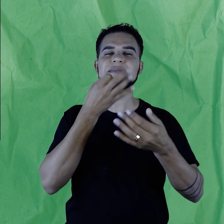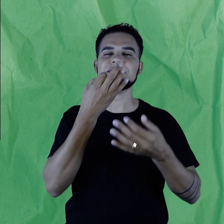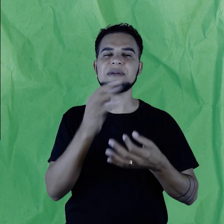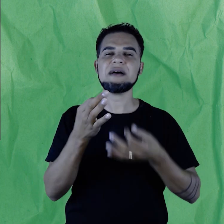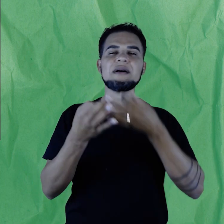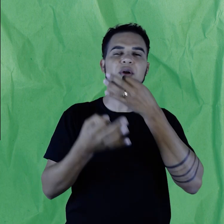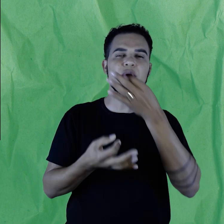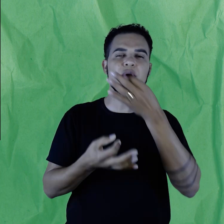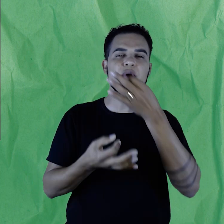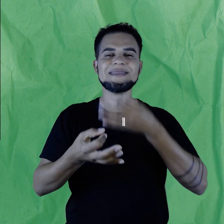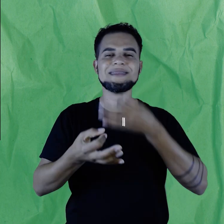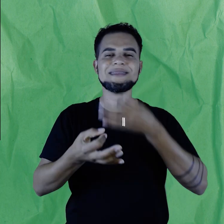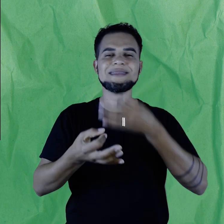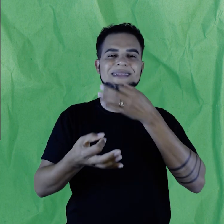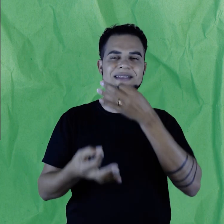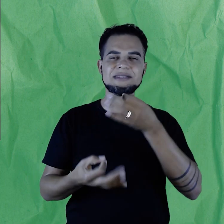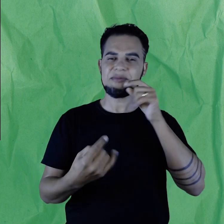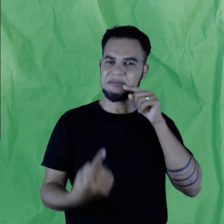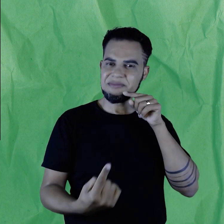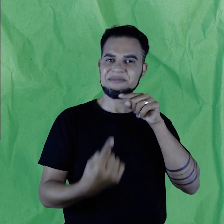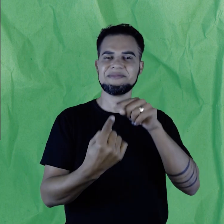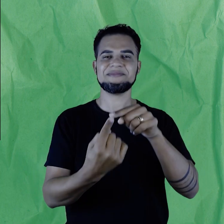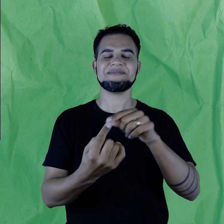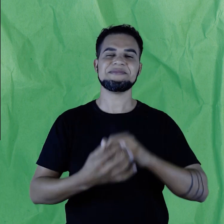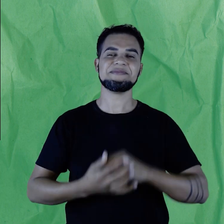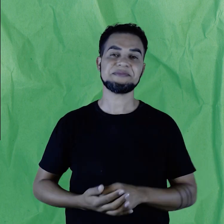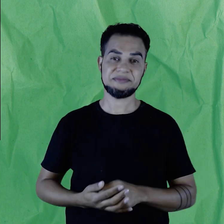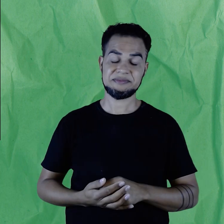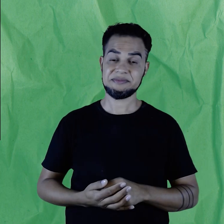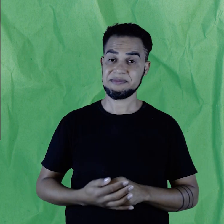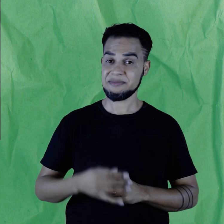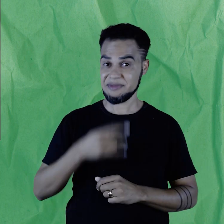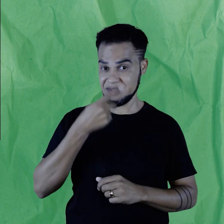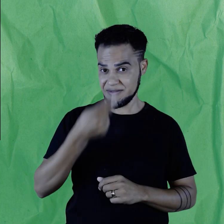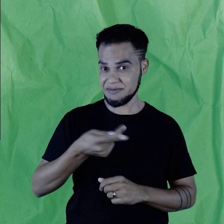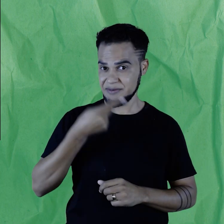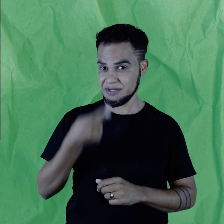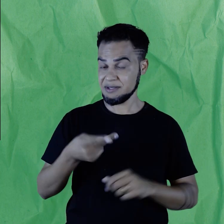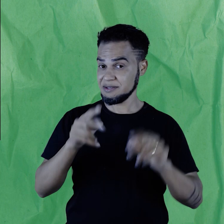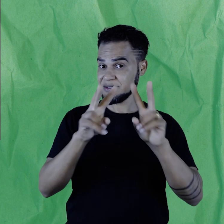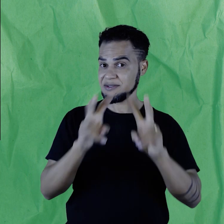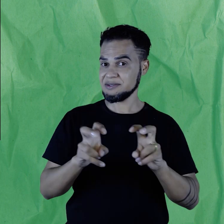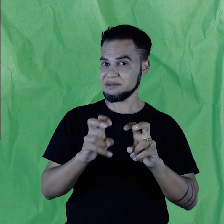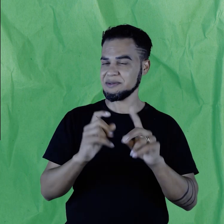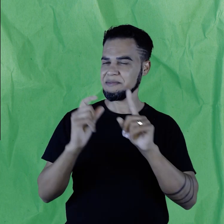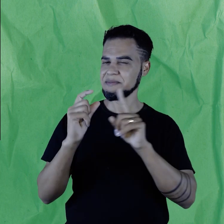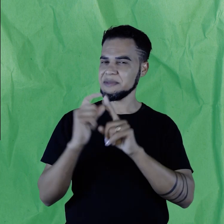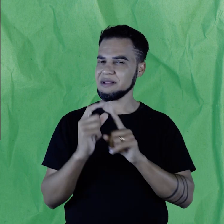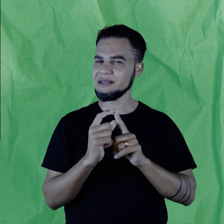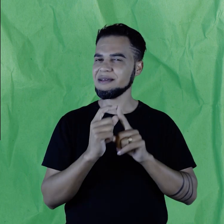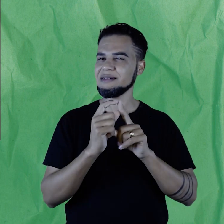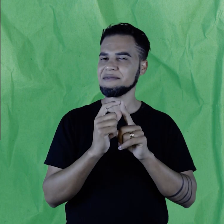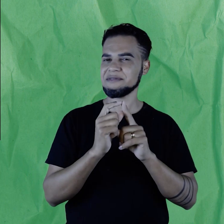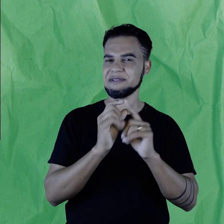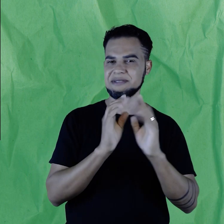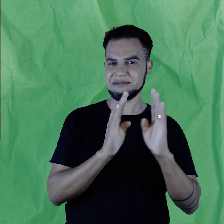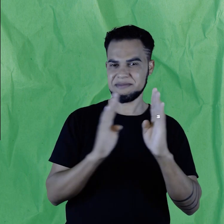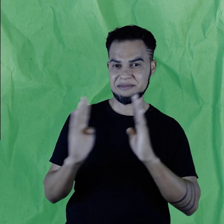uma argumentação pertinente. Estamos falando aqui de palavras e períodos